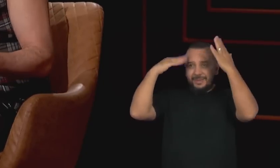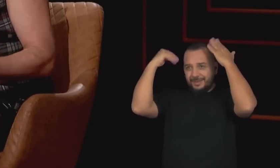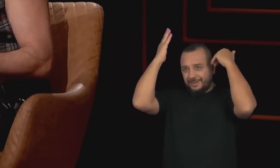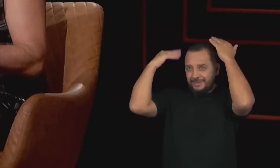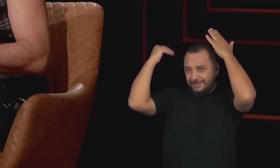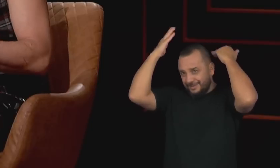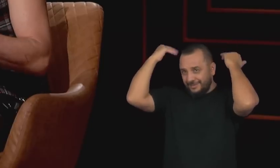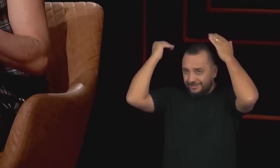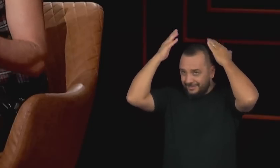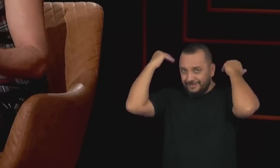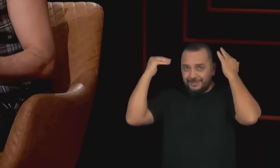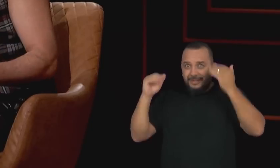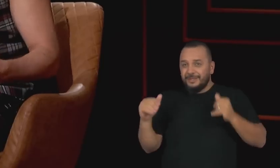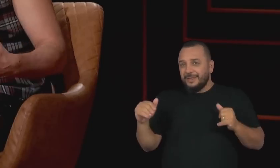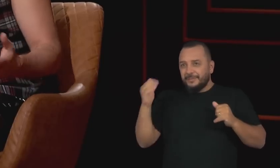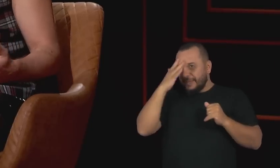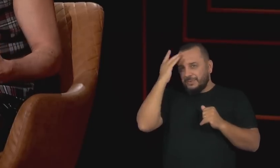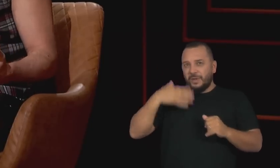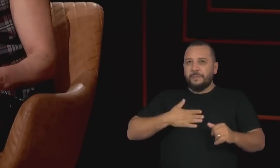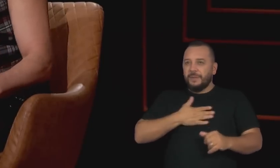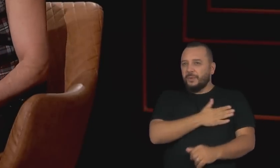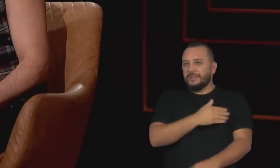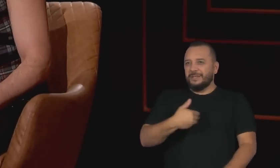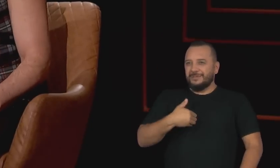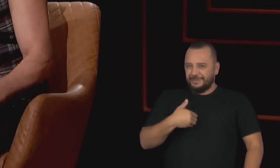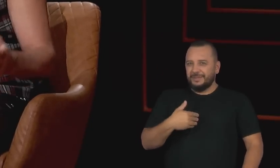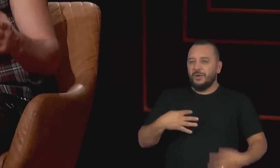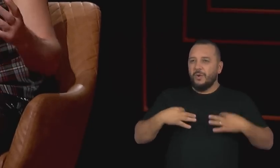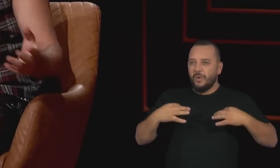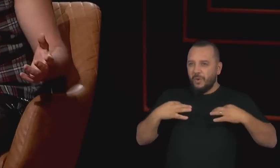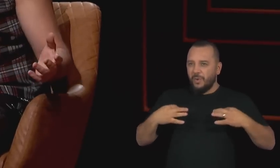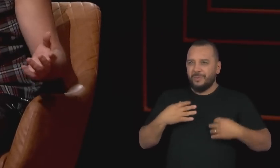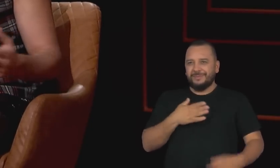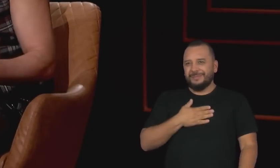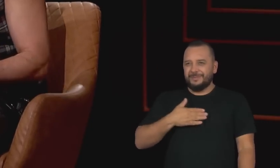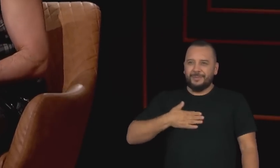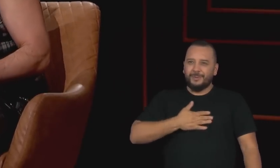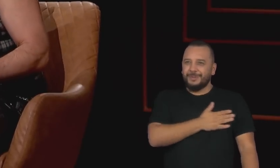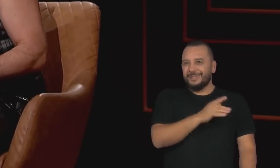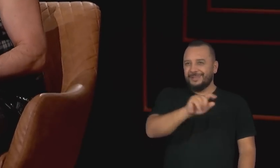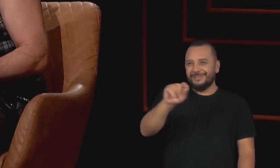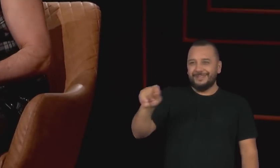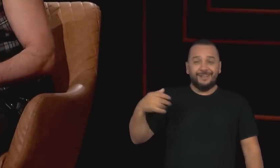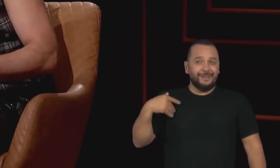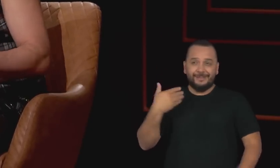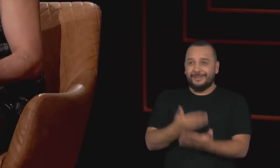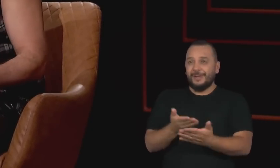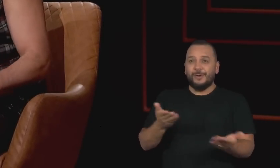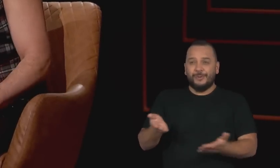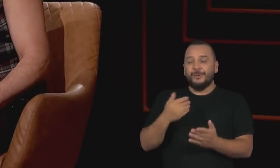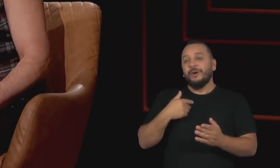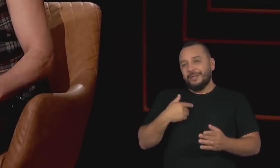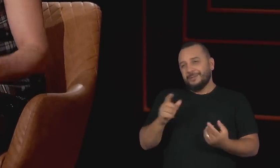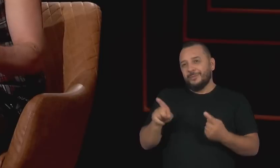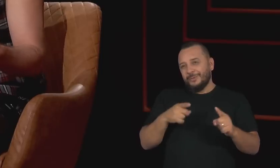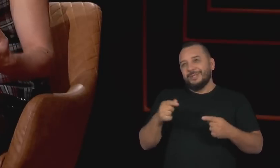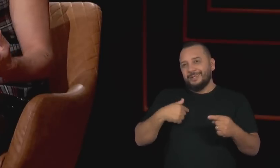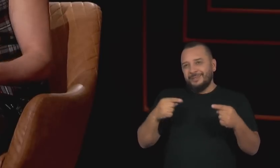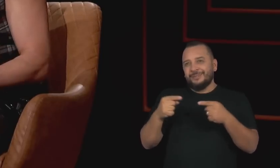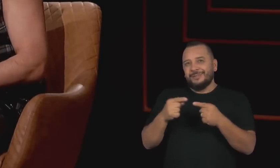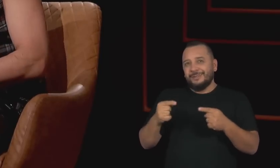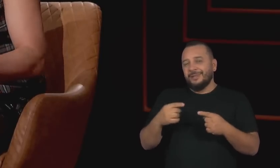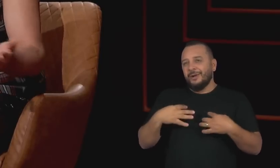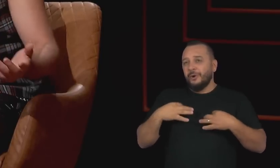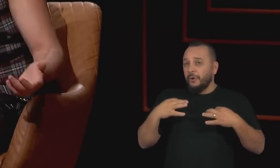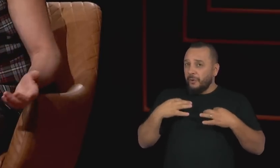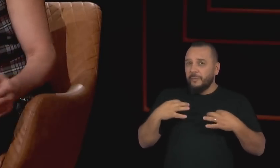cabelo, estou sendo discriminado pelo cabelo ou pela uma roupa que eu estou usando. Então, é uma letra que até hoje faz sentido. Ainda vale. Não só da roupa,